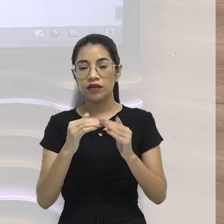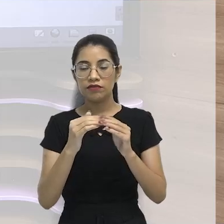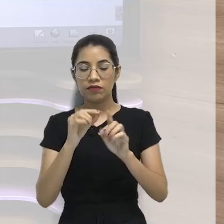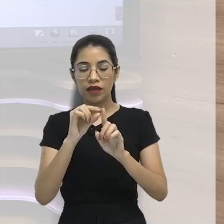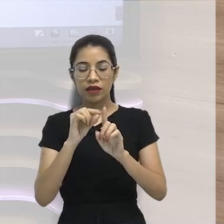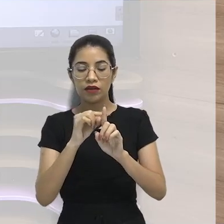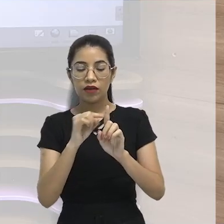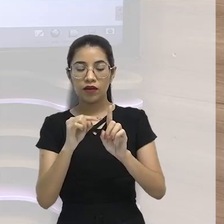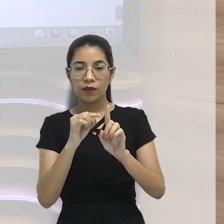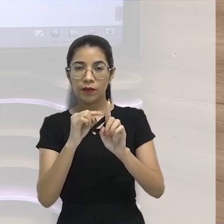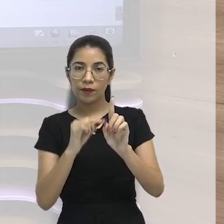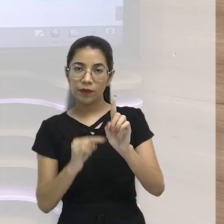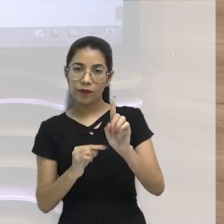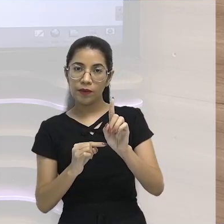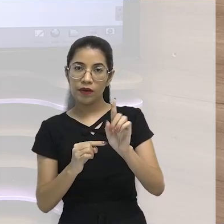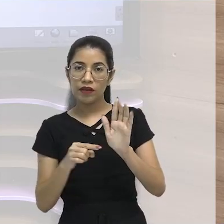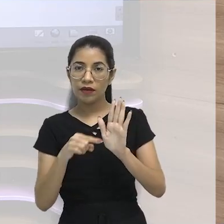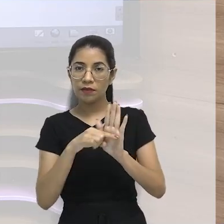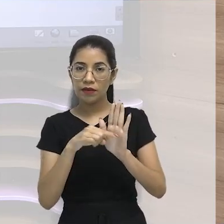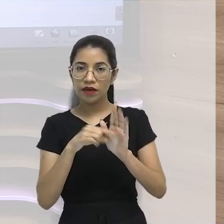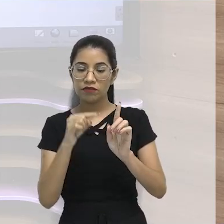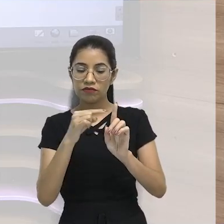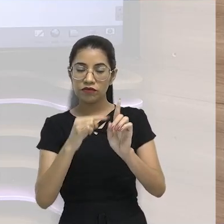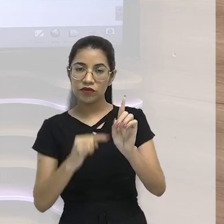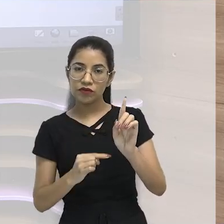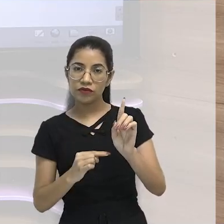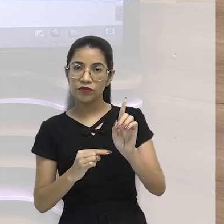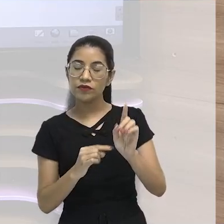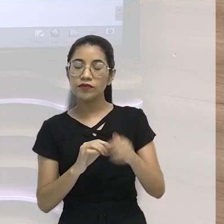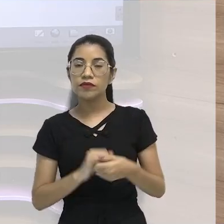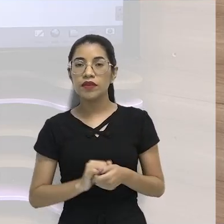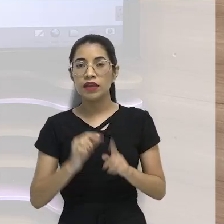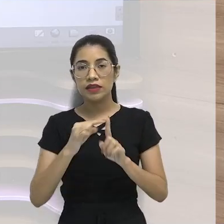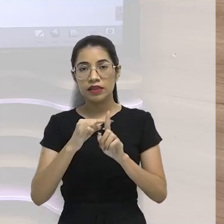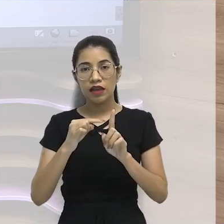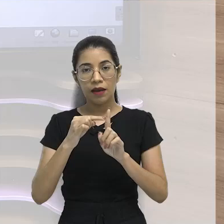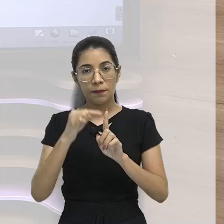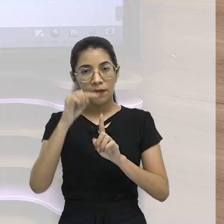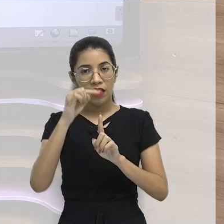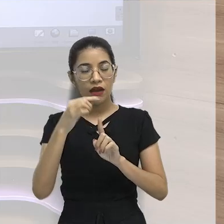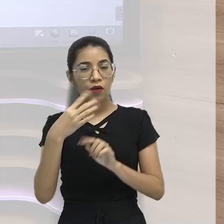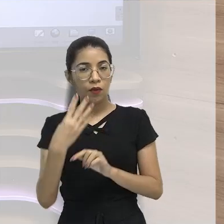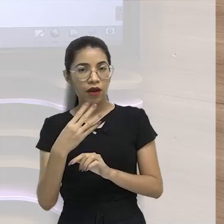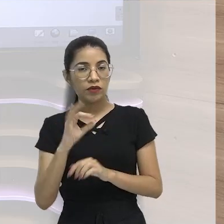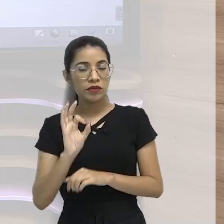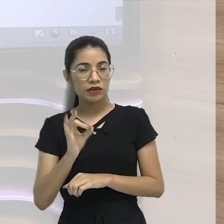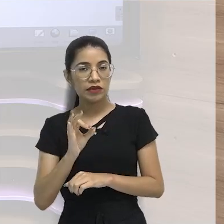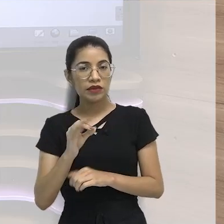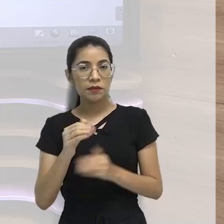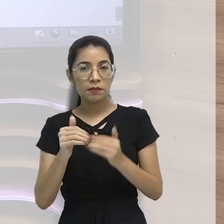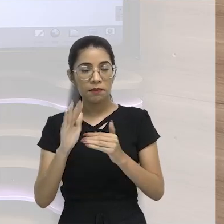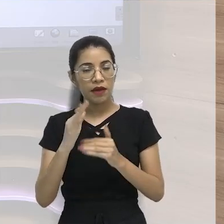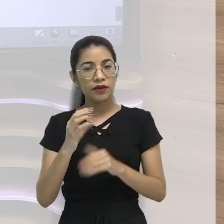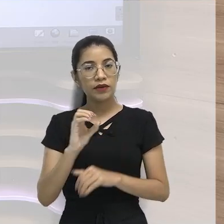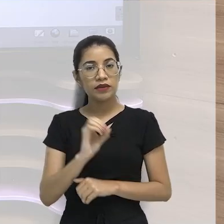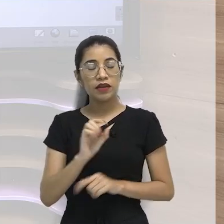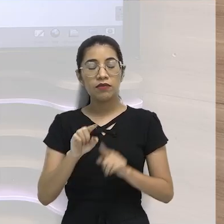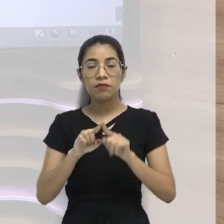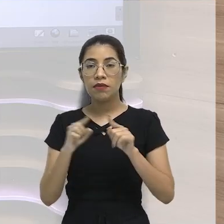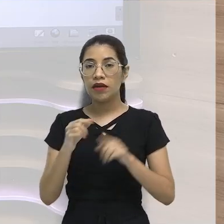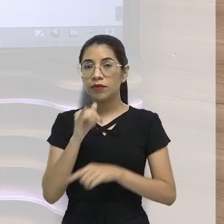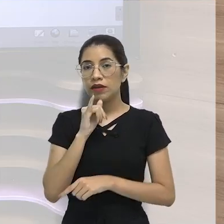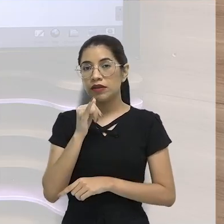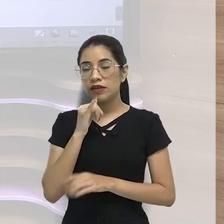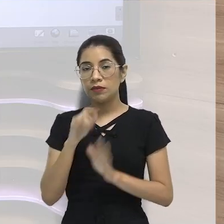parte negativa do meu eixo, tá? Na parte positiva, beleza, o 4 seria maior do que 0. Mas nessa